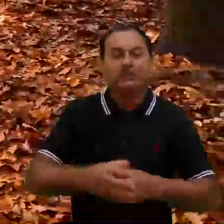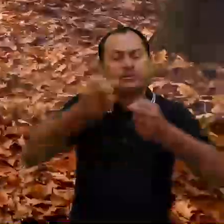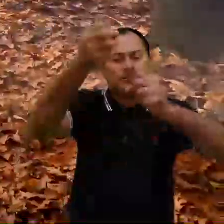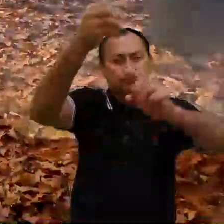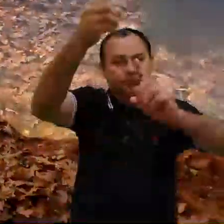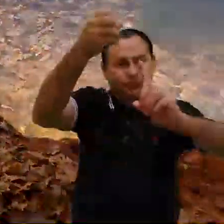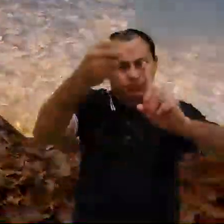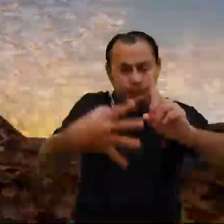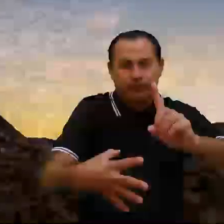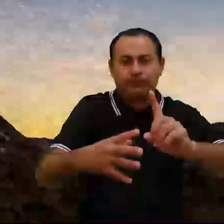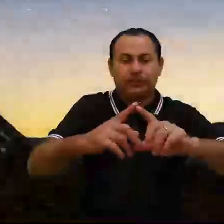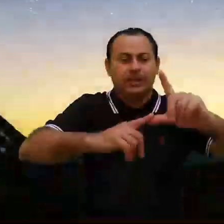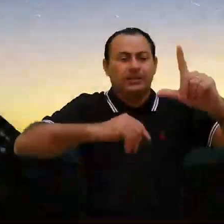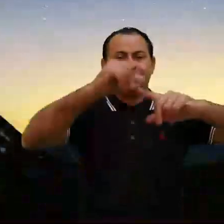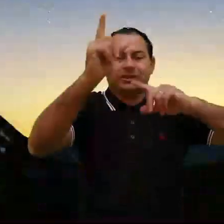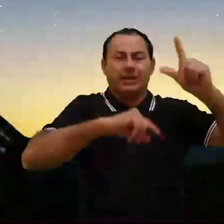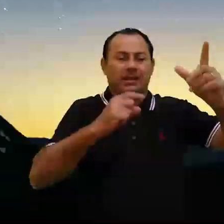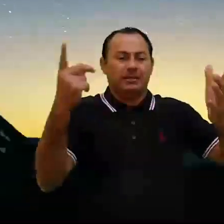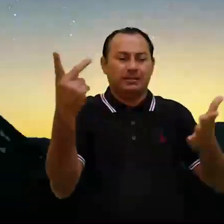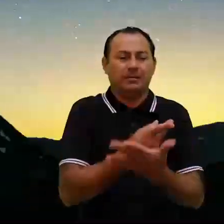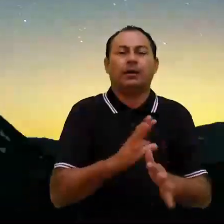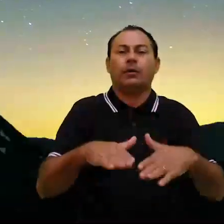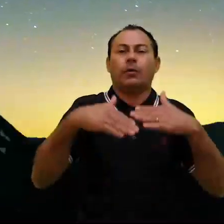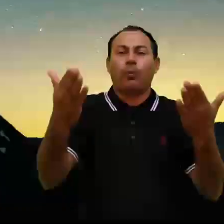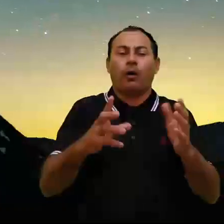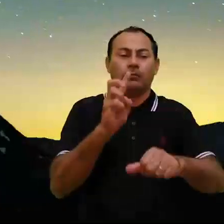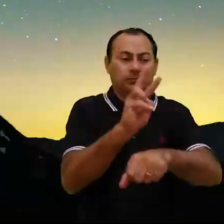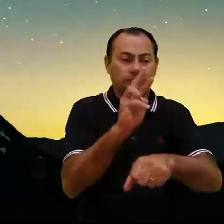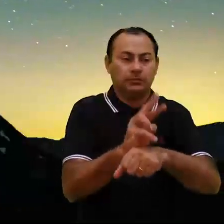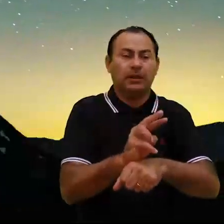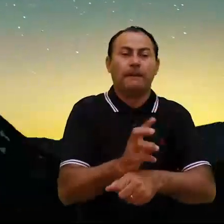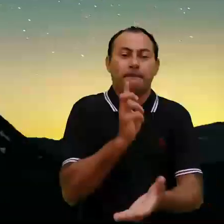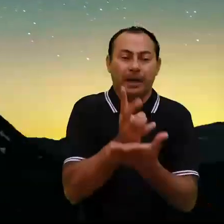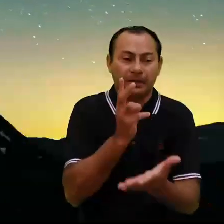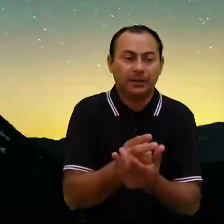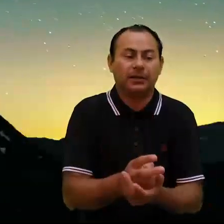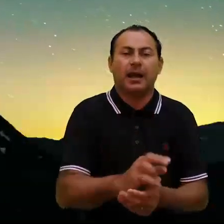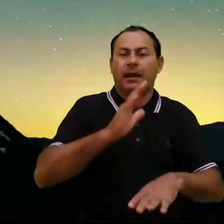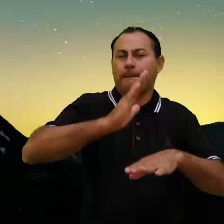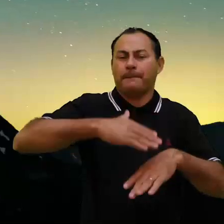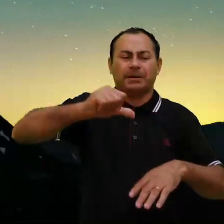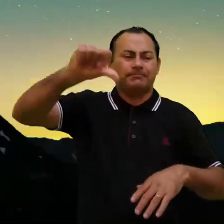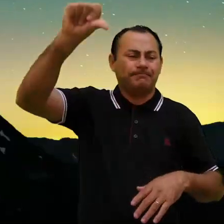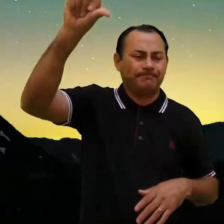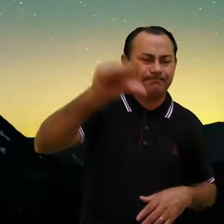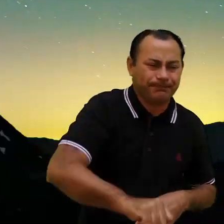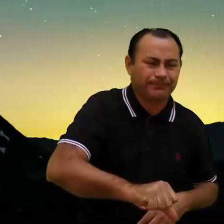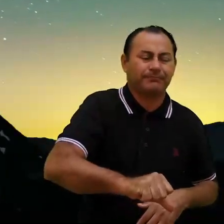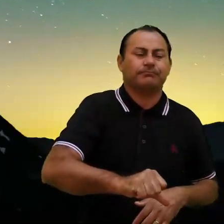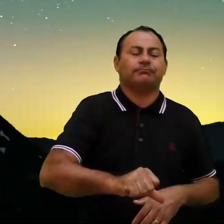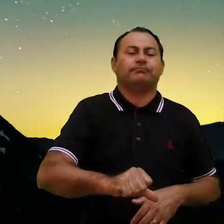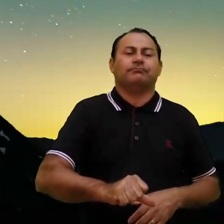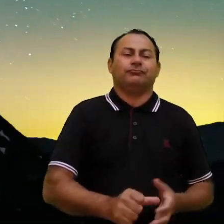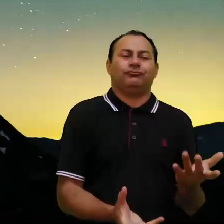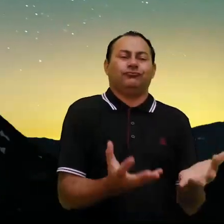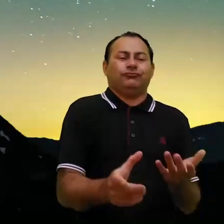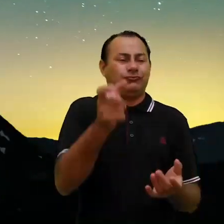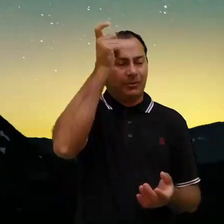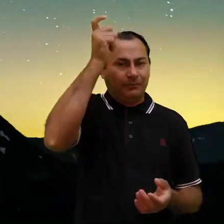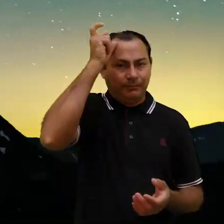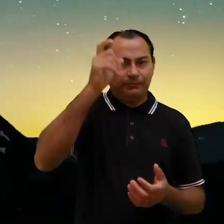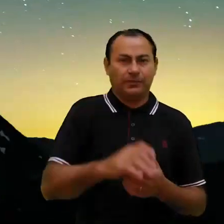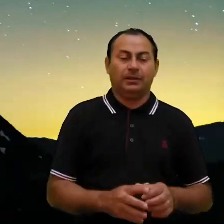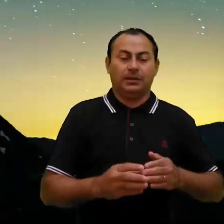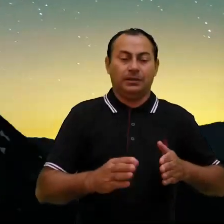descrição. Estrelas errantes, para as quais estão reservadas para sempre as mais densas trevas.